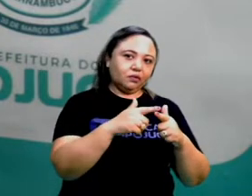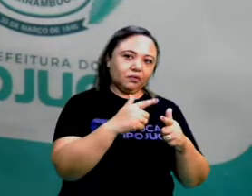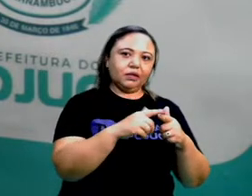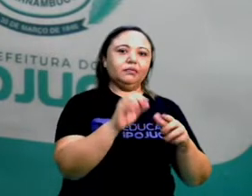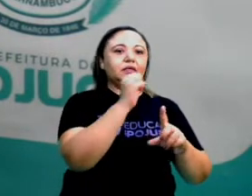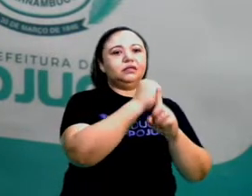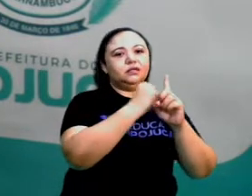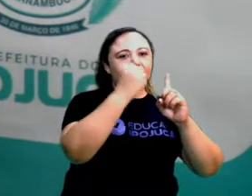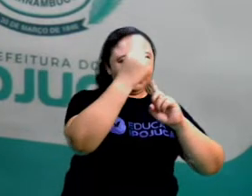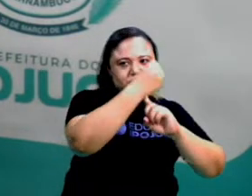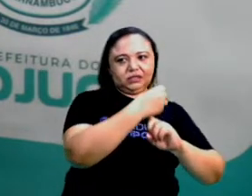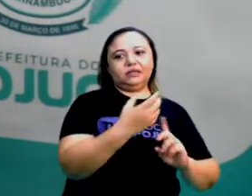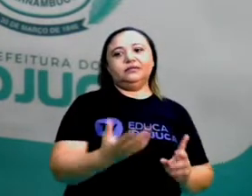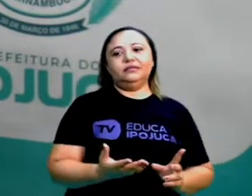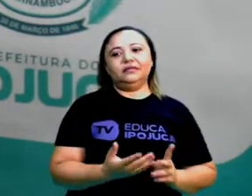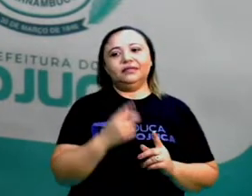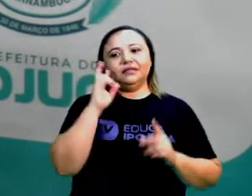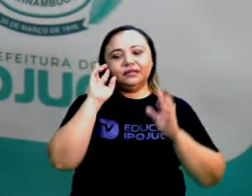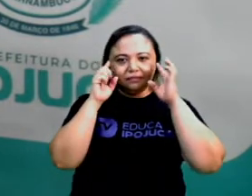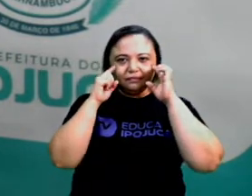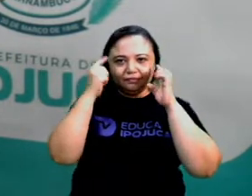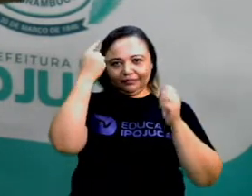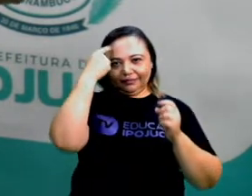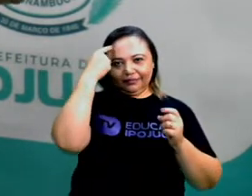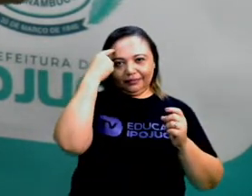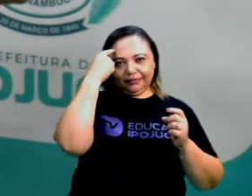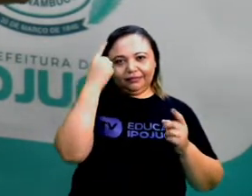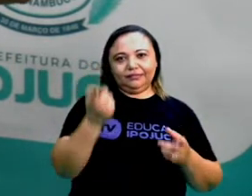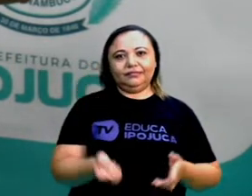a sociedade toda. Já pararam para pensar nisso?